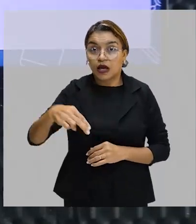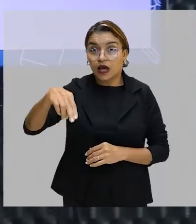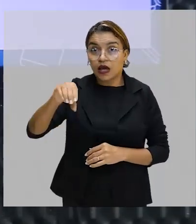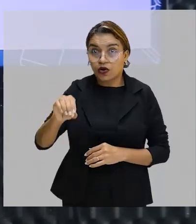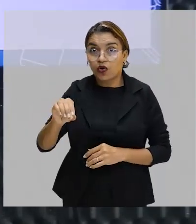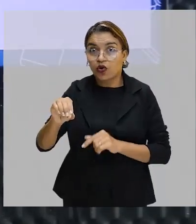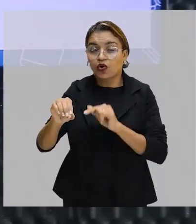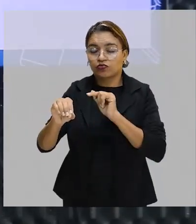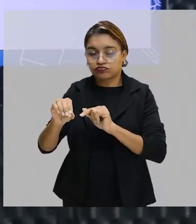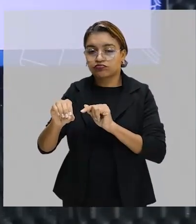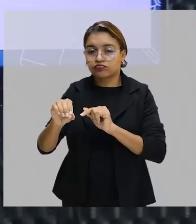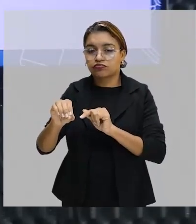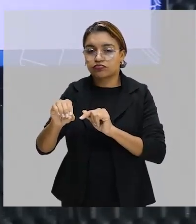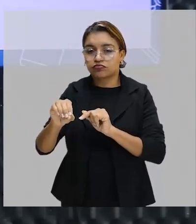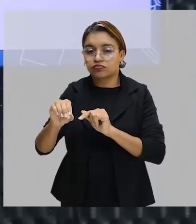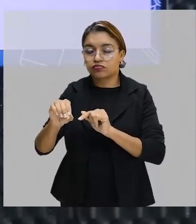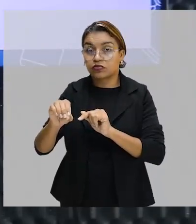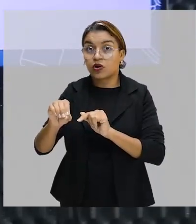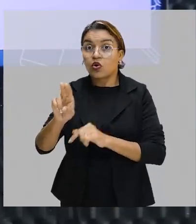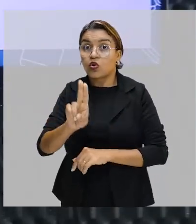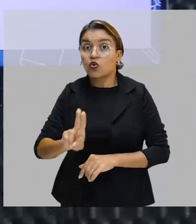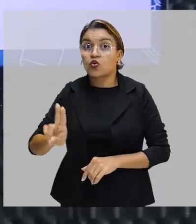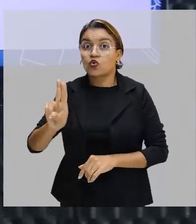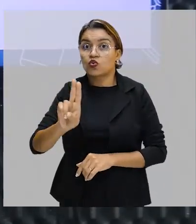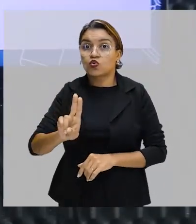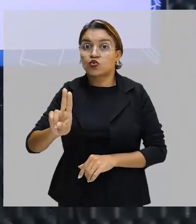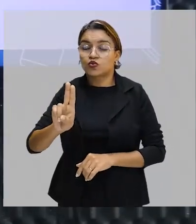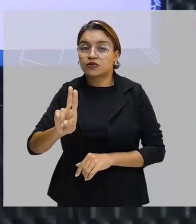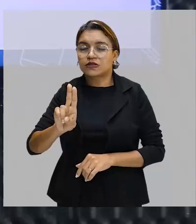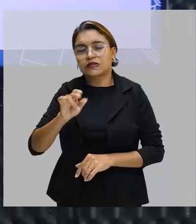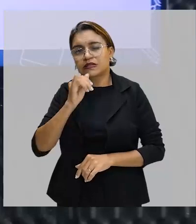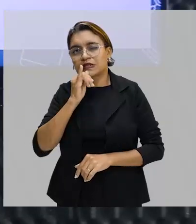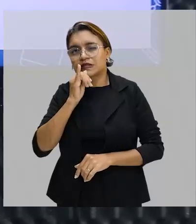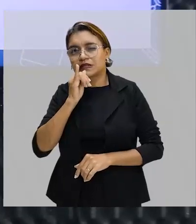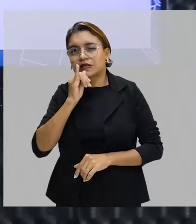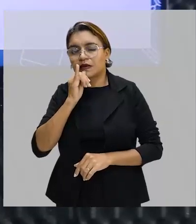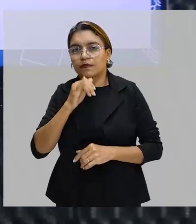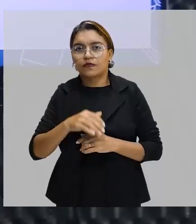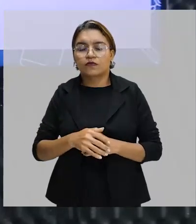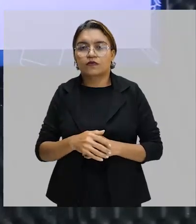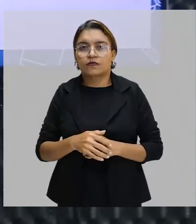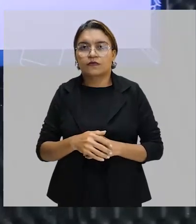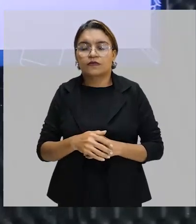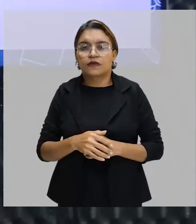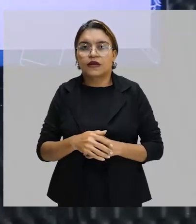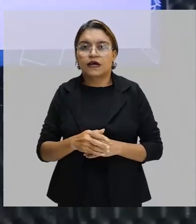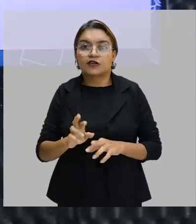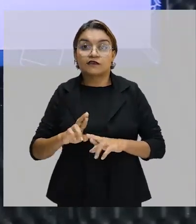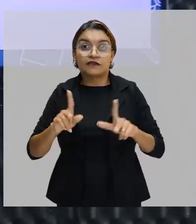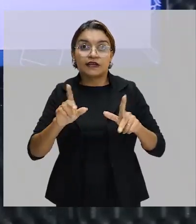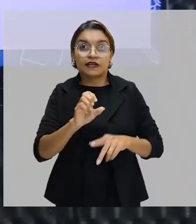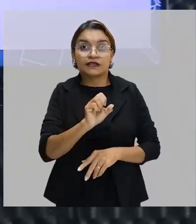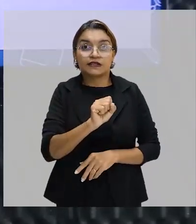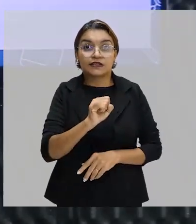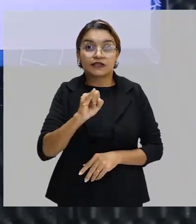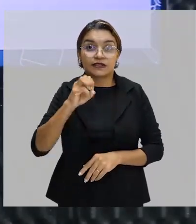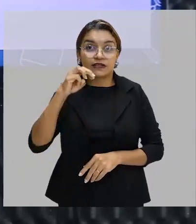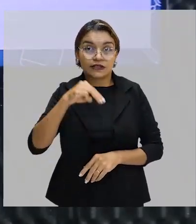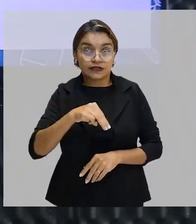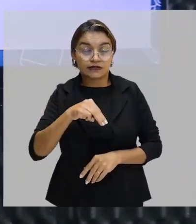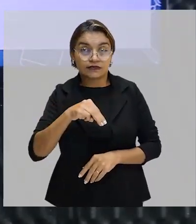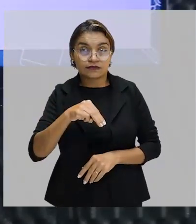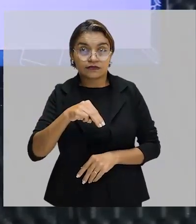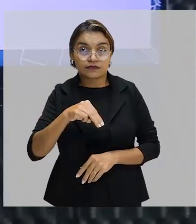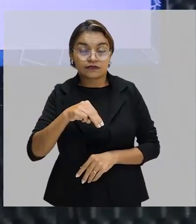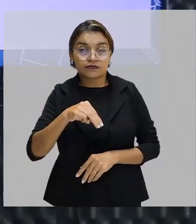N-O, você vai utilizar quando é aquele não seco, o não contrário de sim. Então, no é o contrário